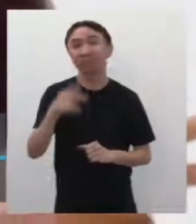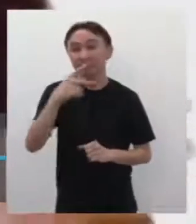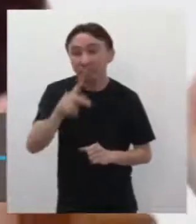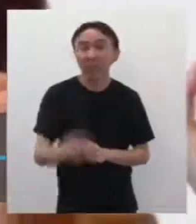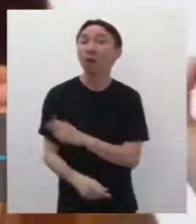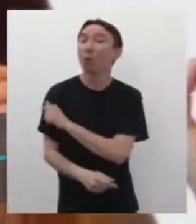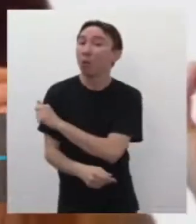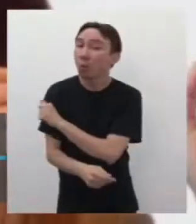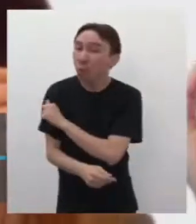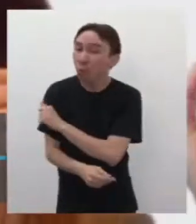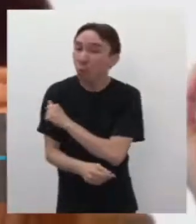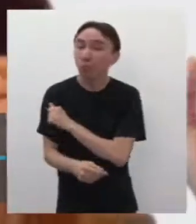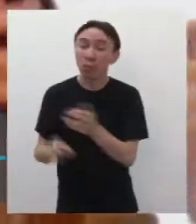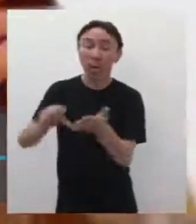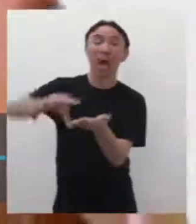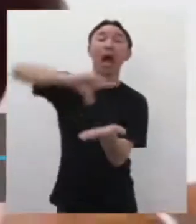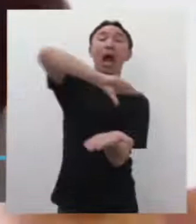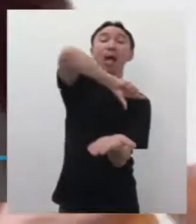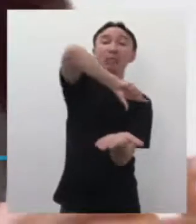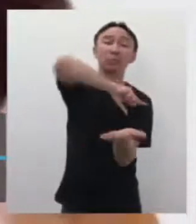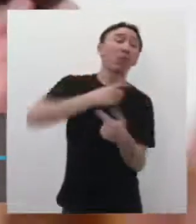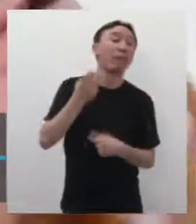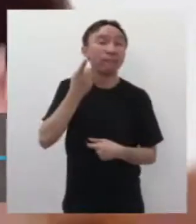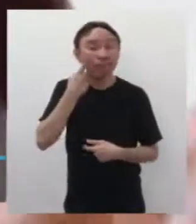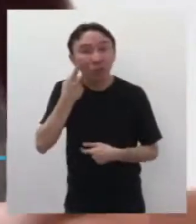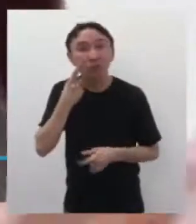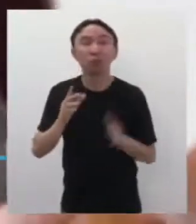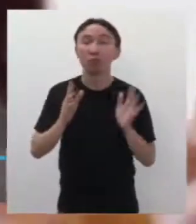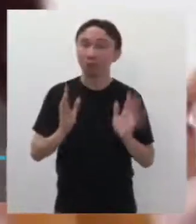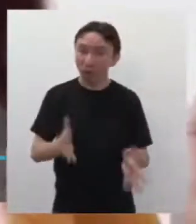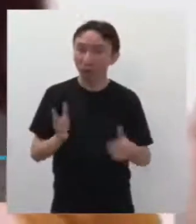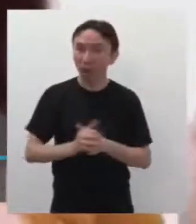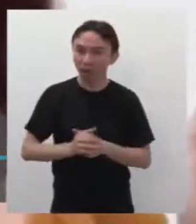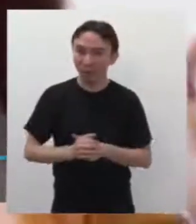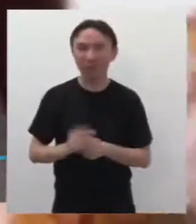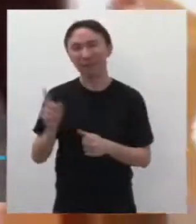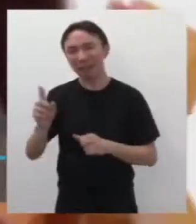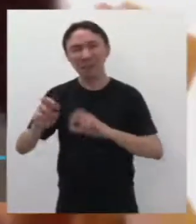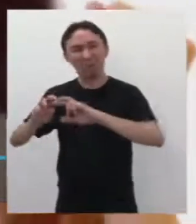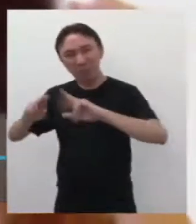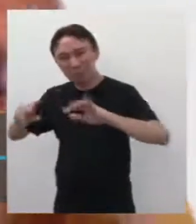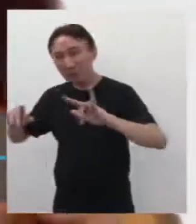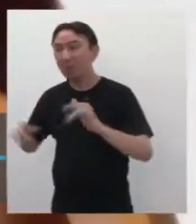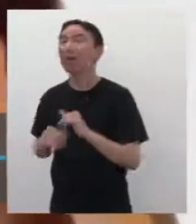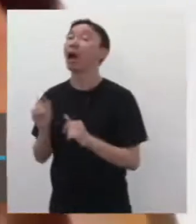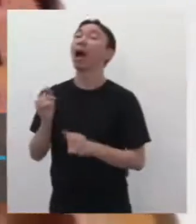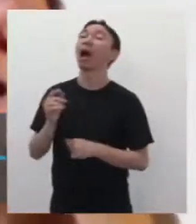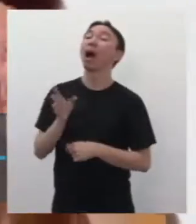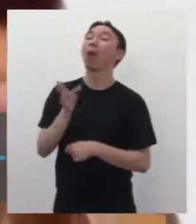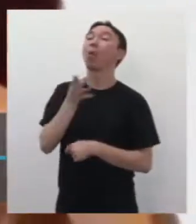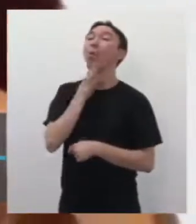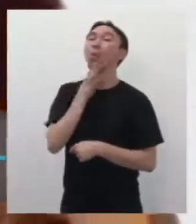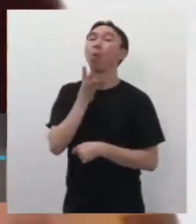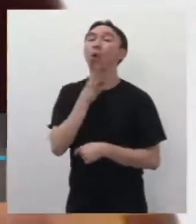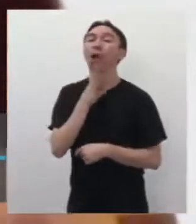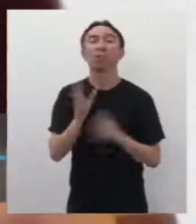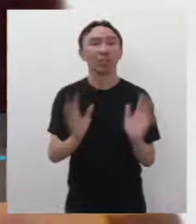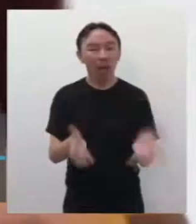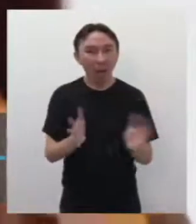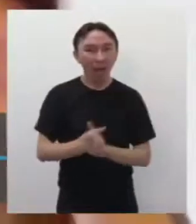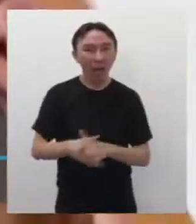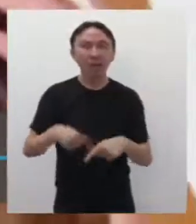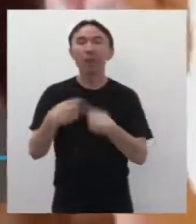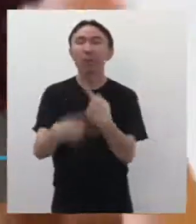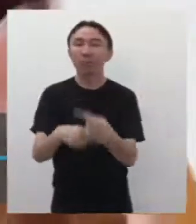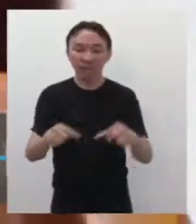conteúdo antes, ele teve o contato com aqueles objetos de conhecimento, e quando ele chega na sala de aula,